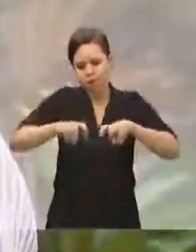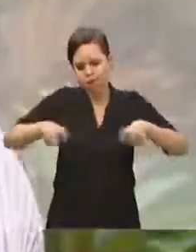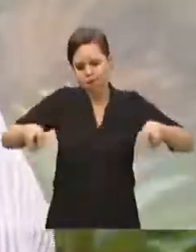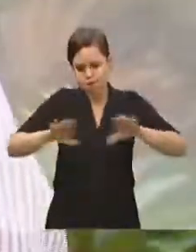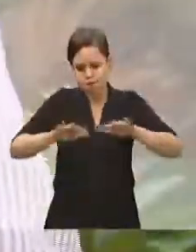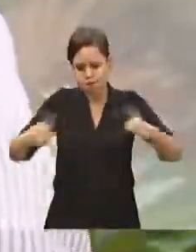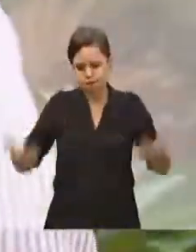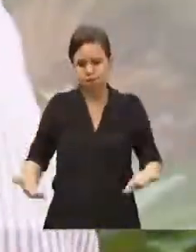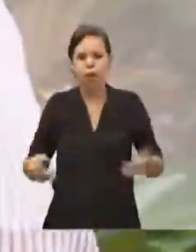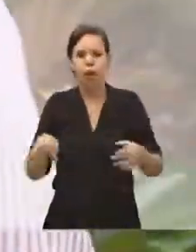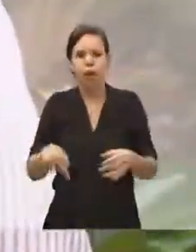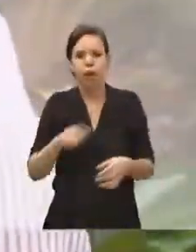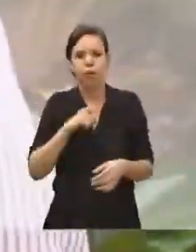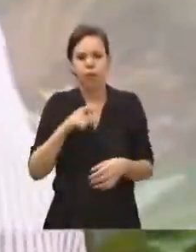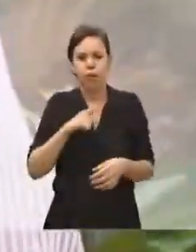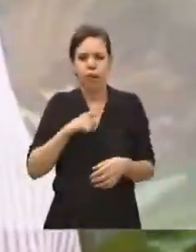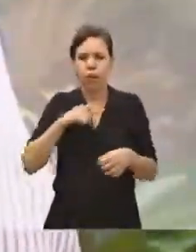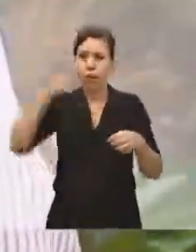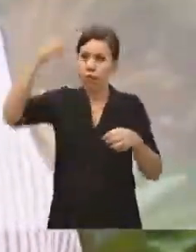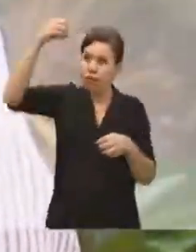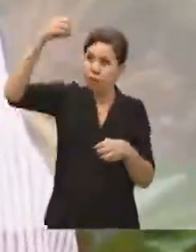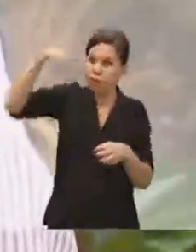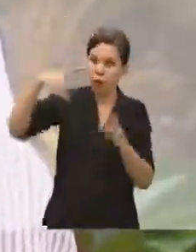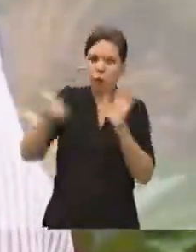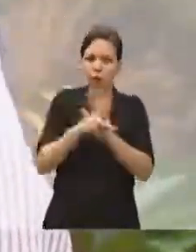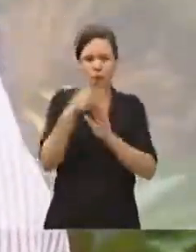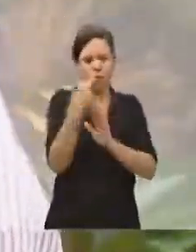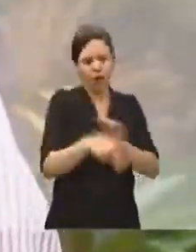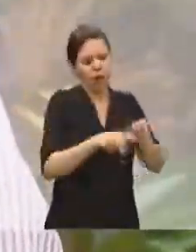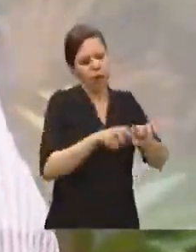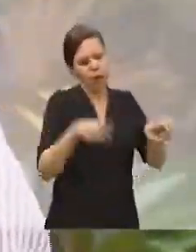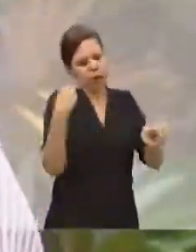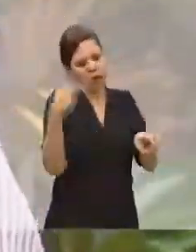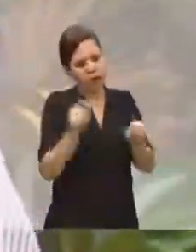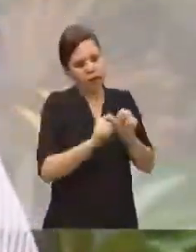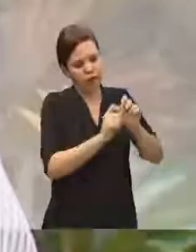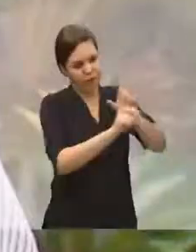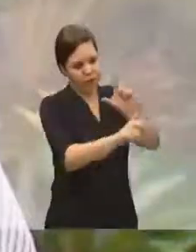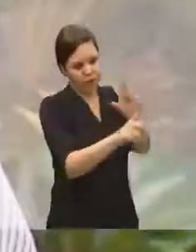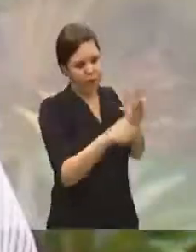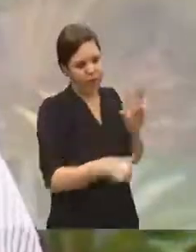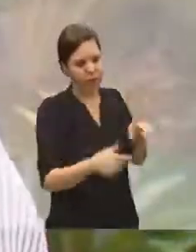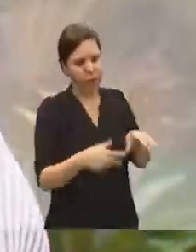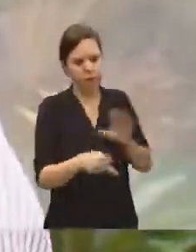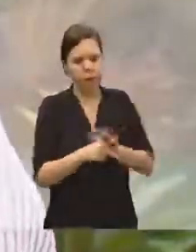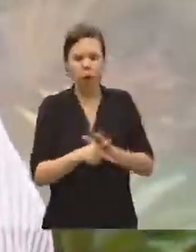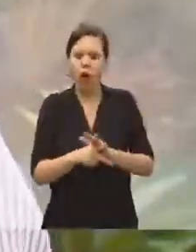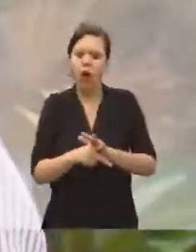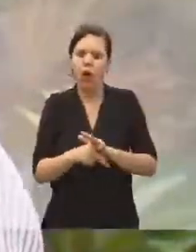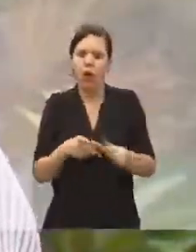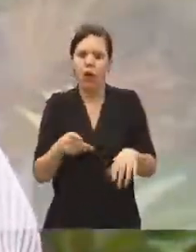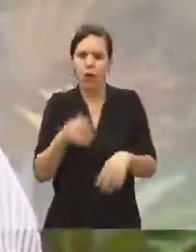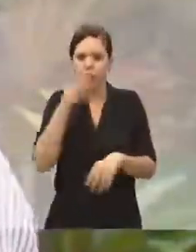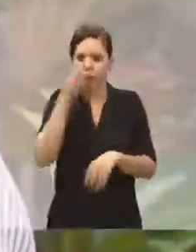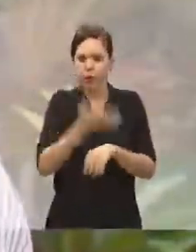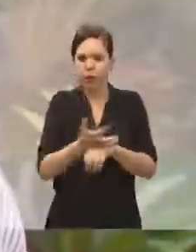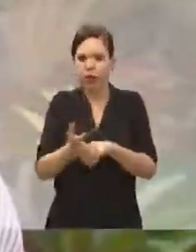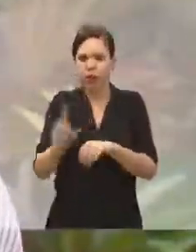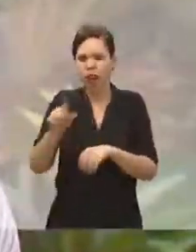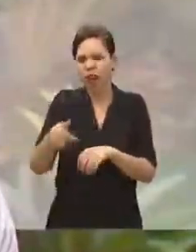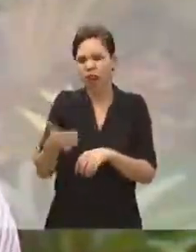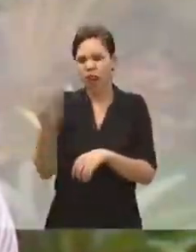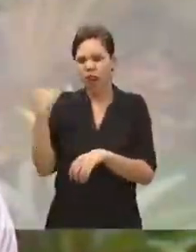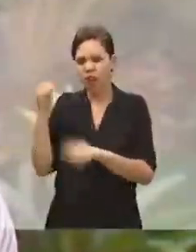imóveis. Então nós temos aqui as luminárias são dela, os bancos, os painéis que ela fez especialmente para o jardim. Tudo isso seria